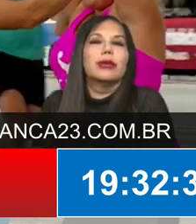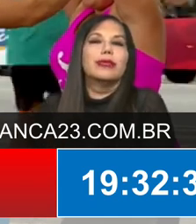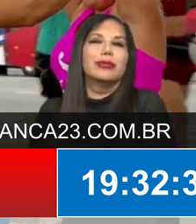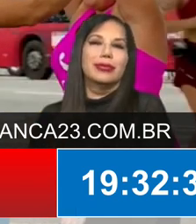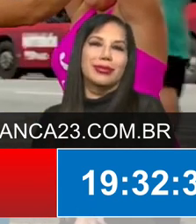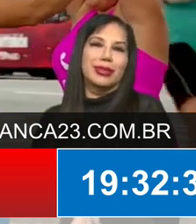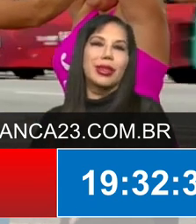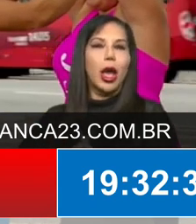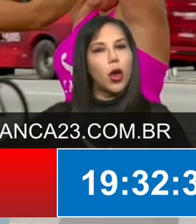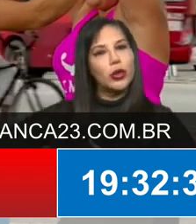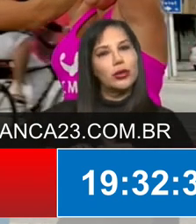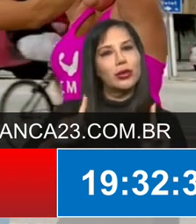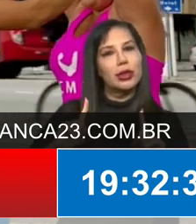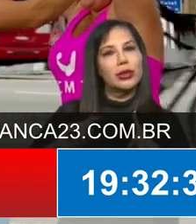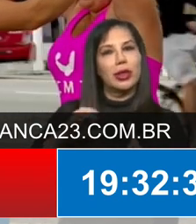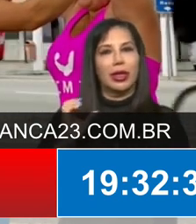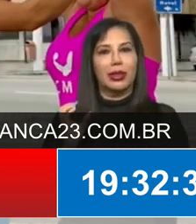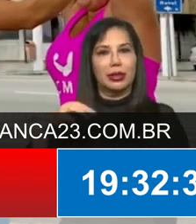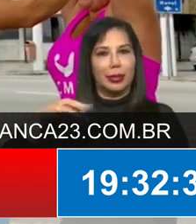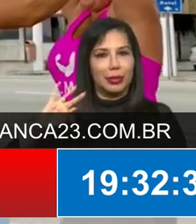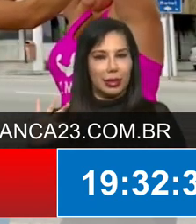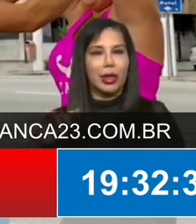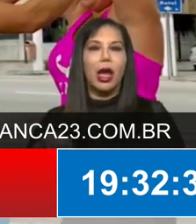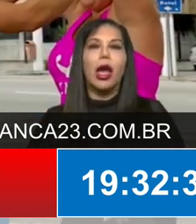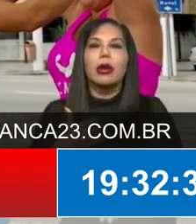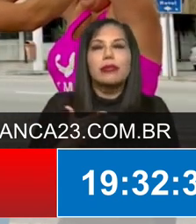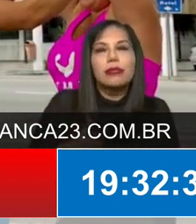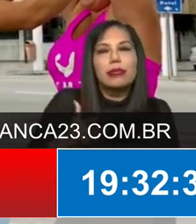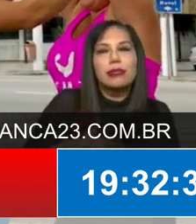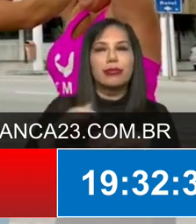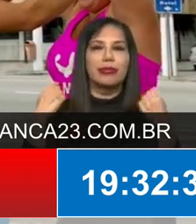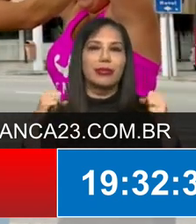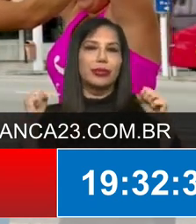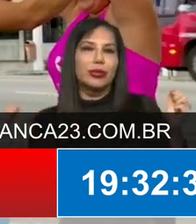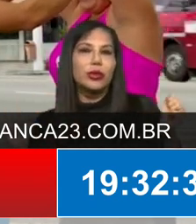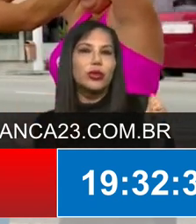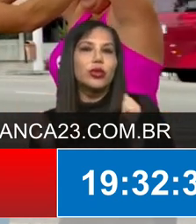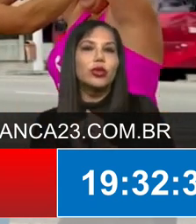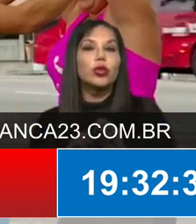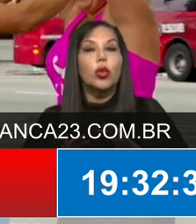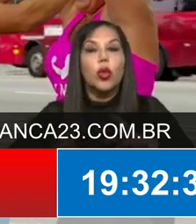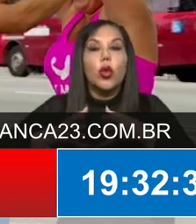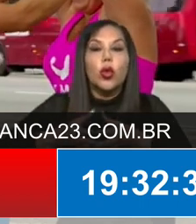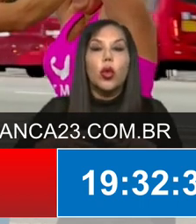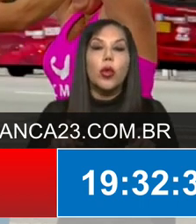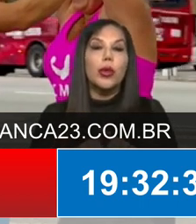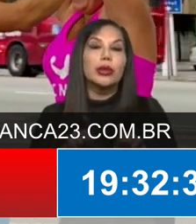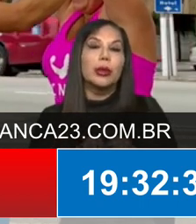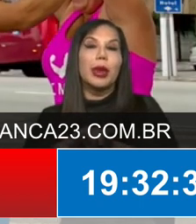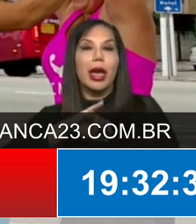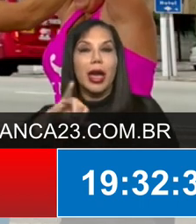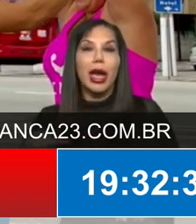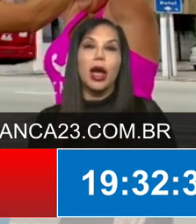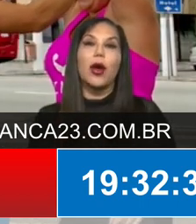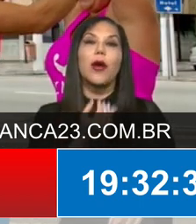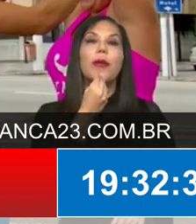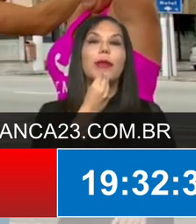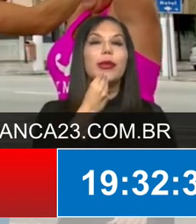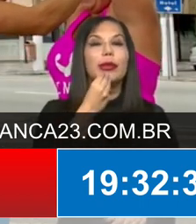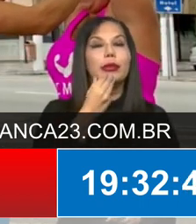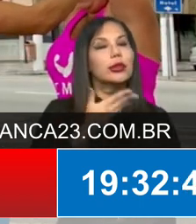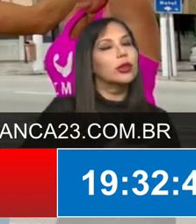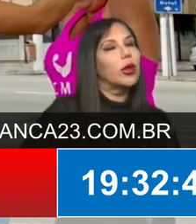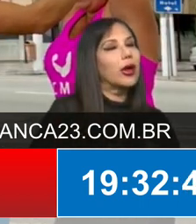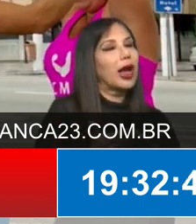diferencial do circuito mães que treinam além de praticar atividade física junto o grupo acaba sendo uma oportunidade de trocar